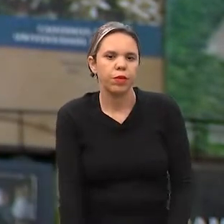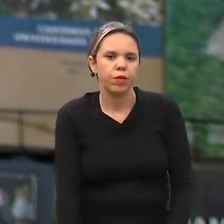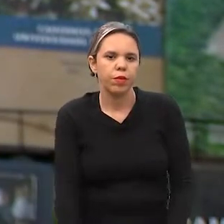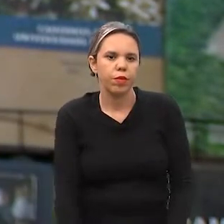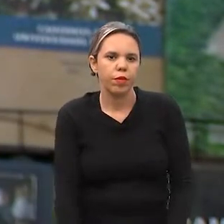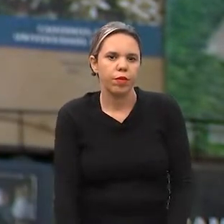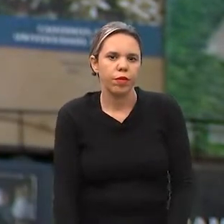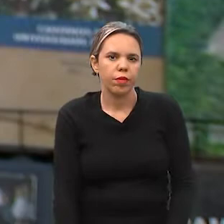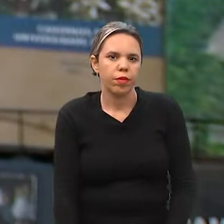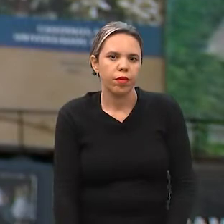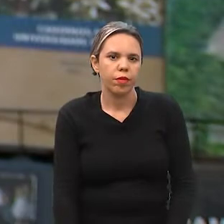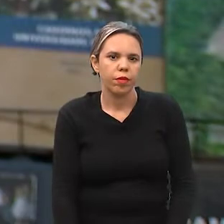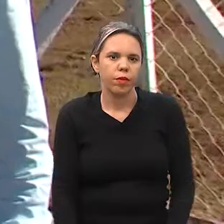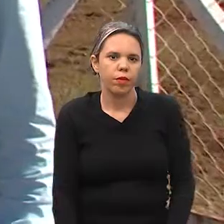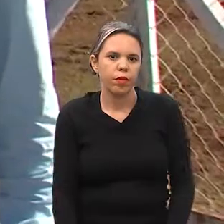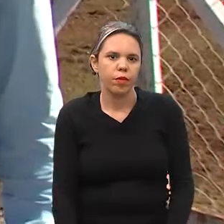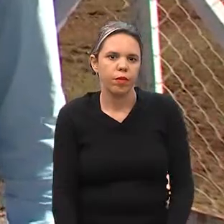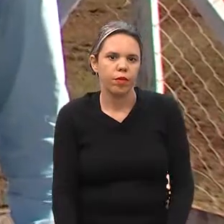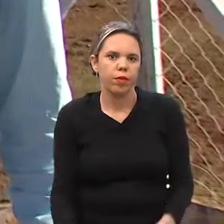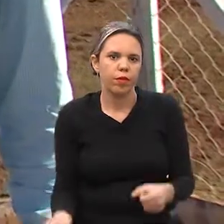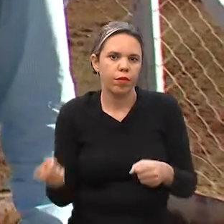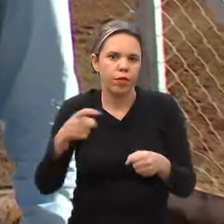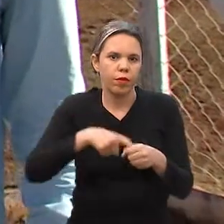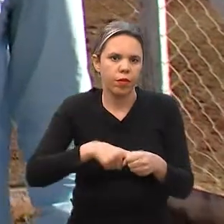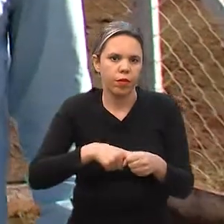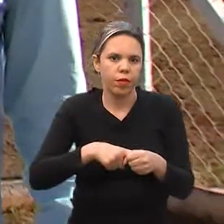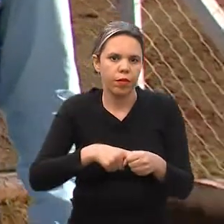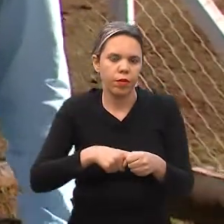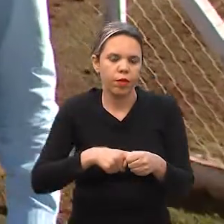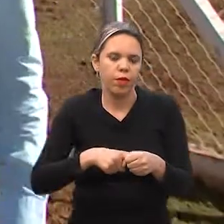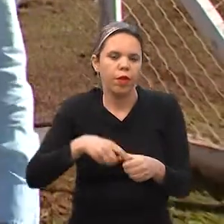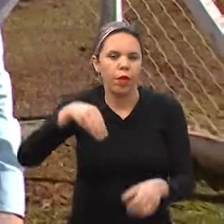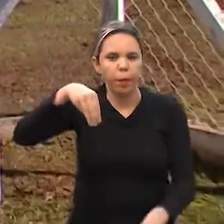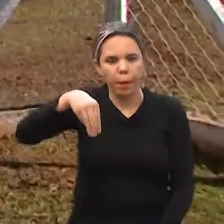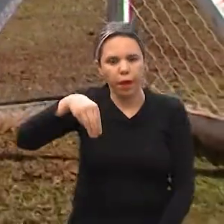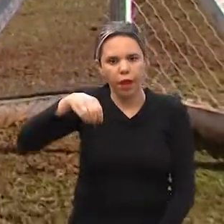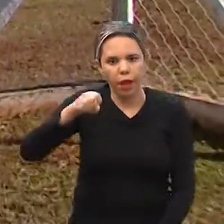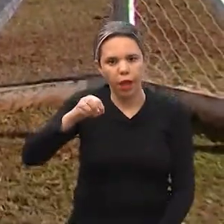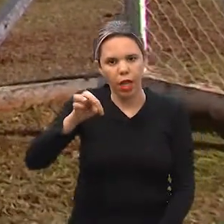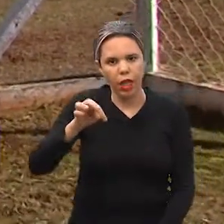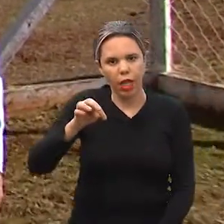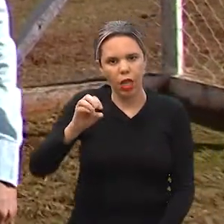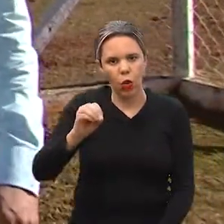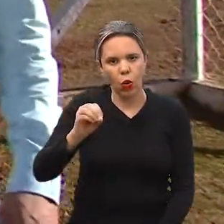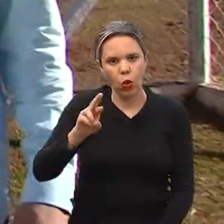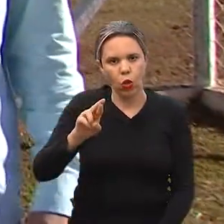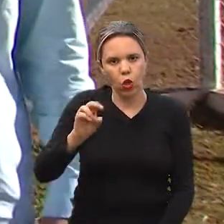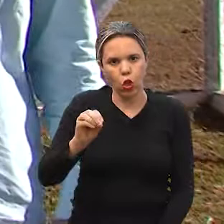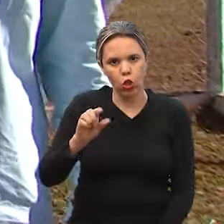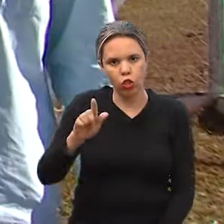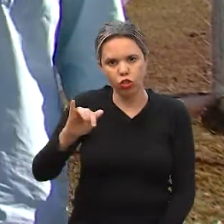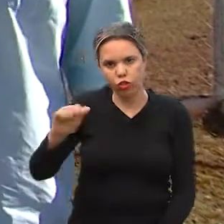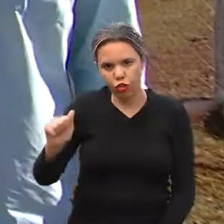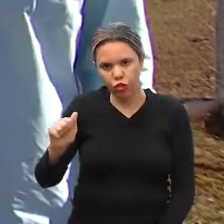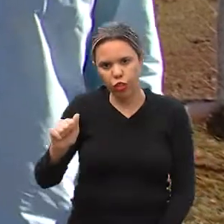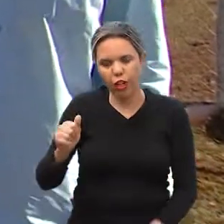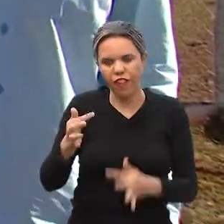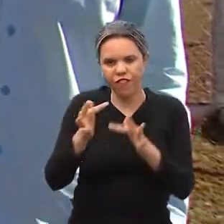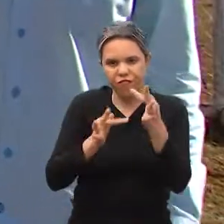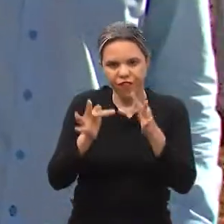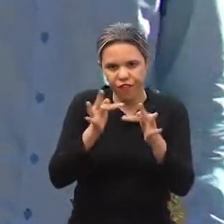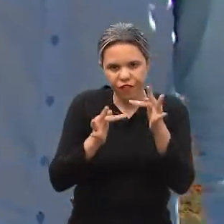e eventualmente acabei voltando para a área de meteorologia, que envolve muito física aplicada